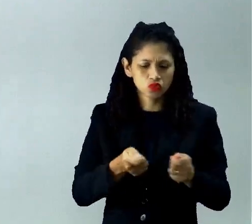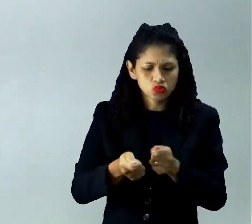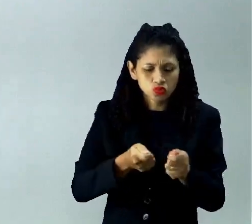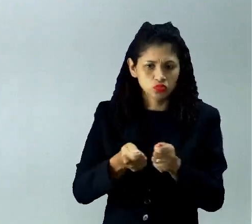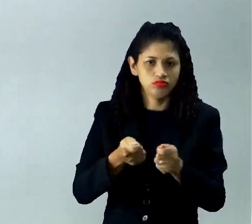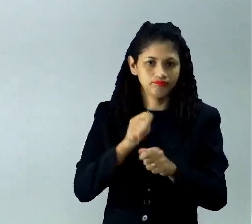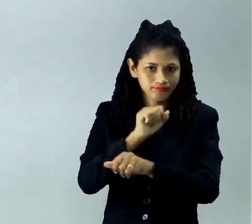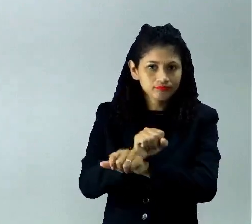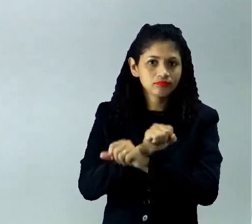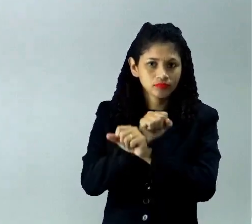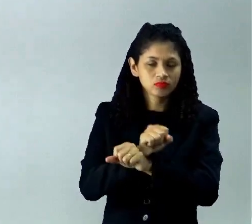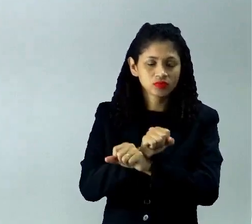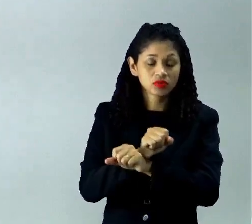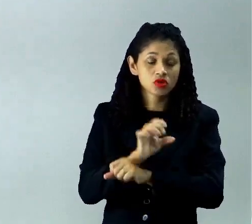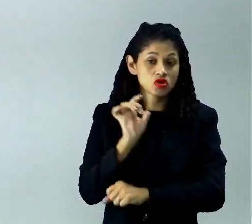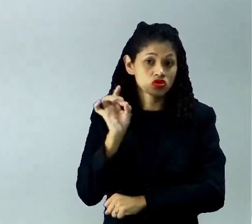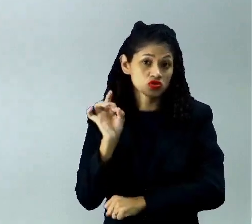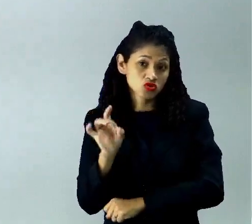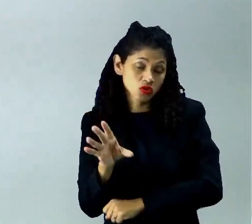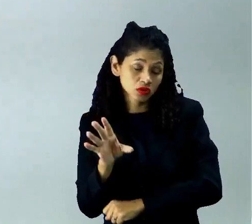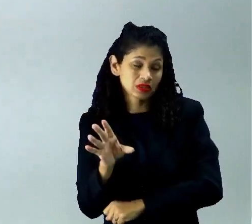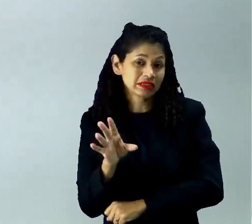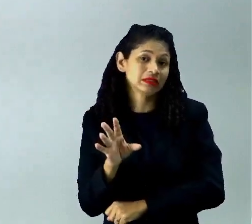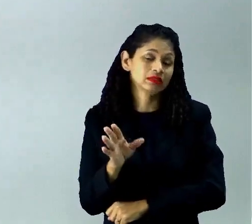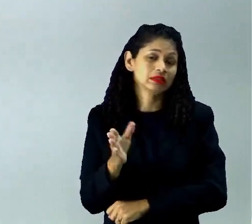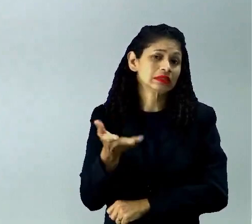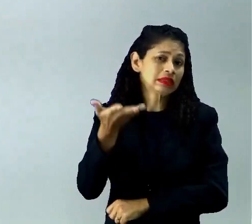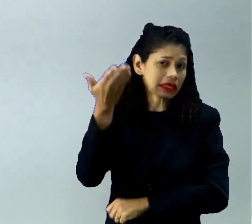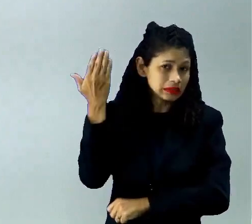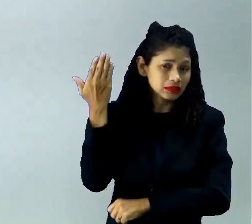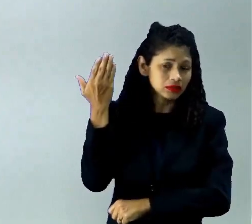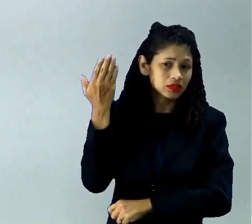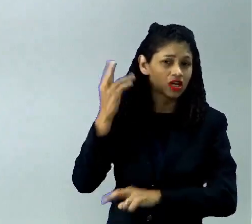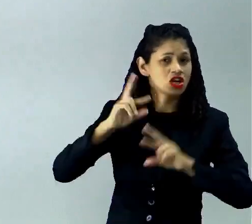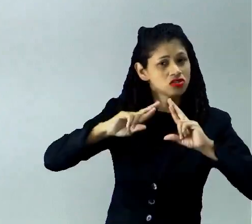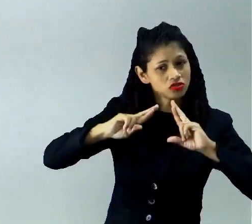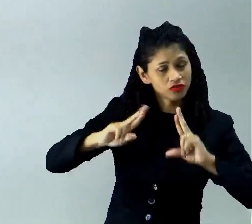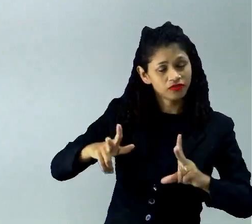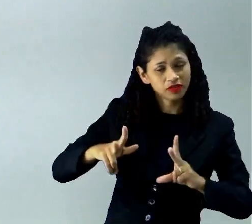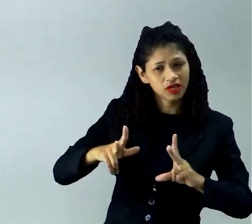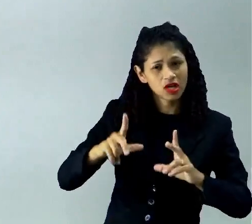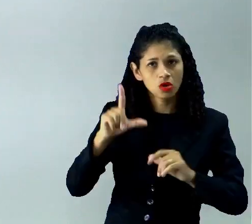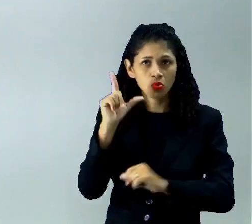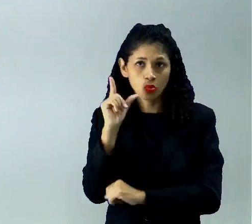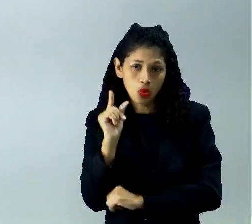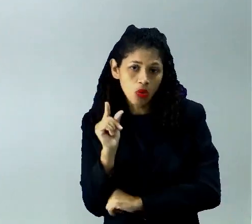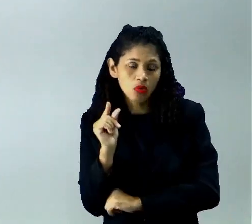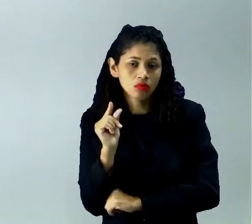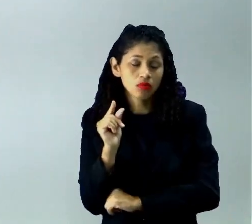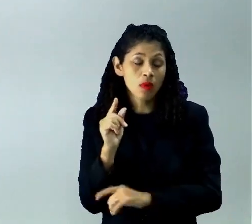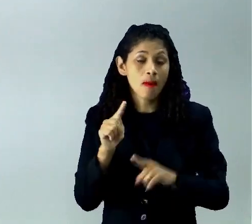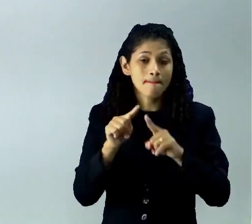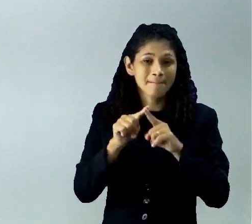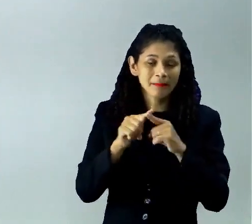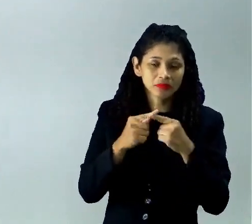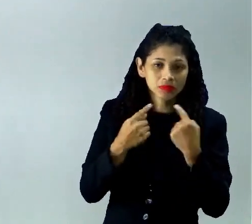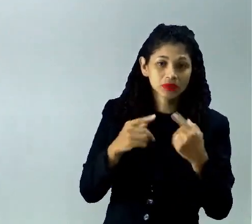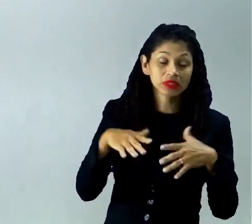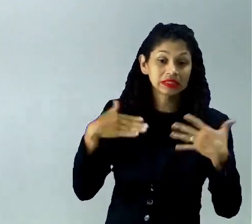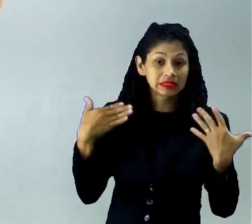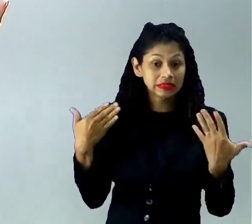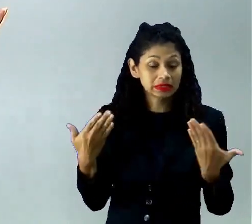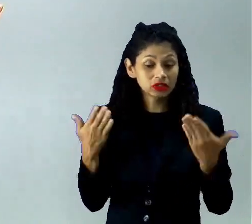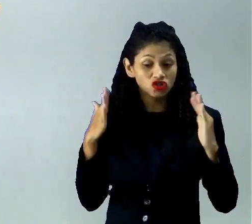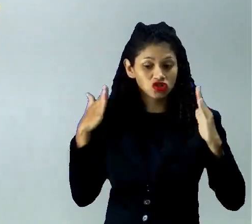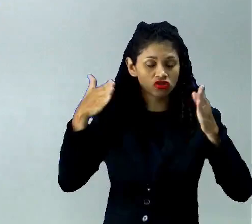escravidão. Só que ele se dava de uma maneira diferente, né, com menos intensidade. E aí, a partir da entrada muçulmana, né, que começa a fazer